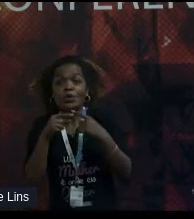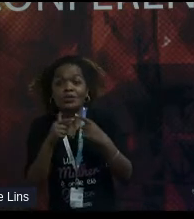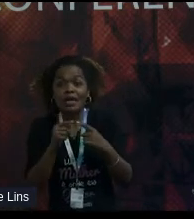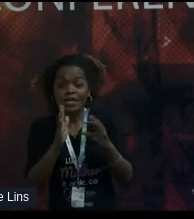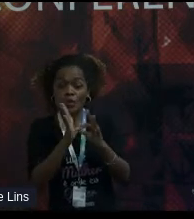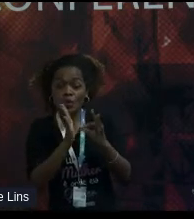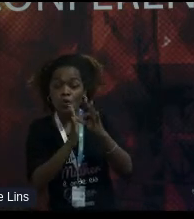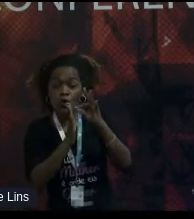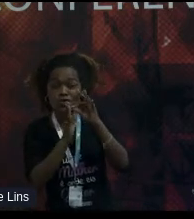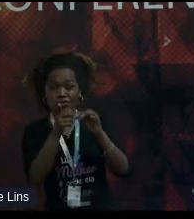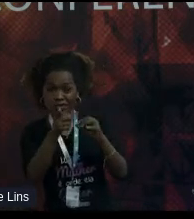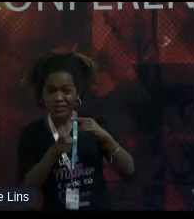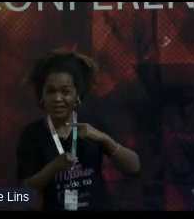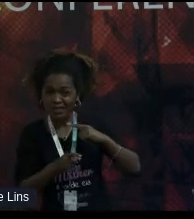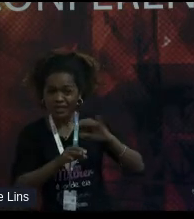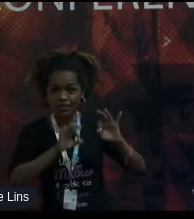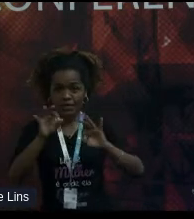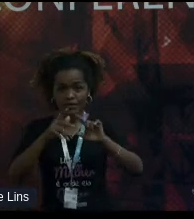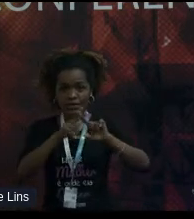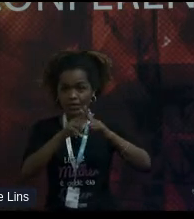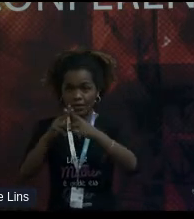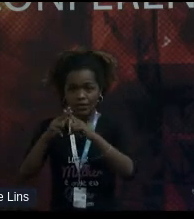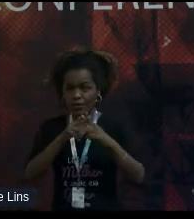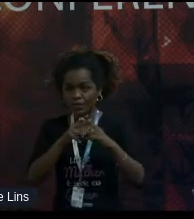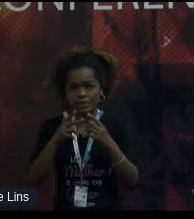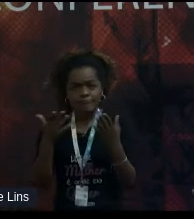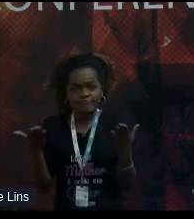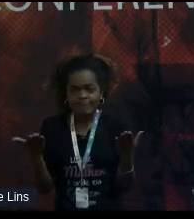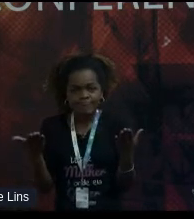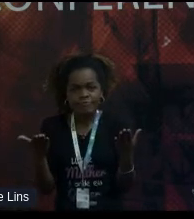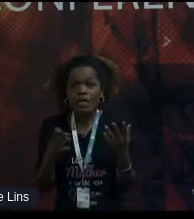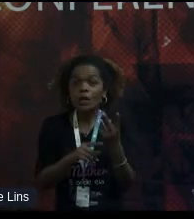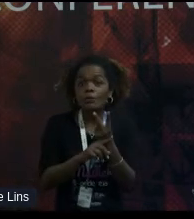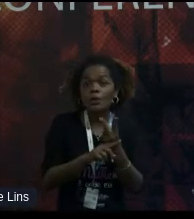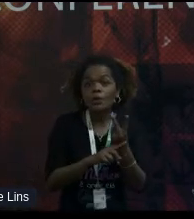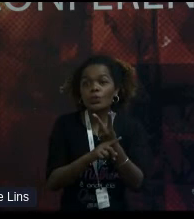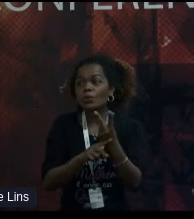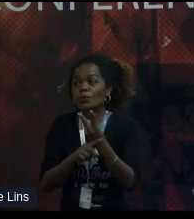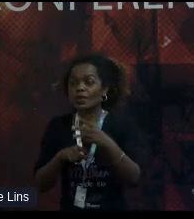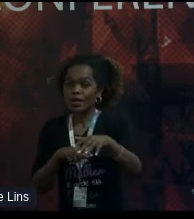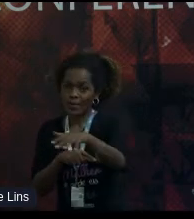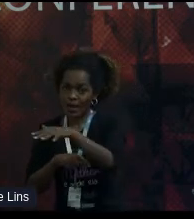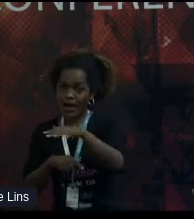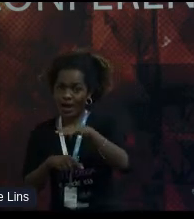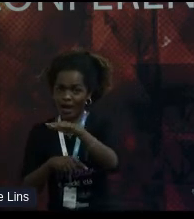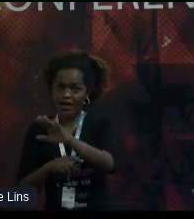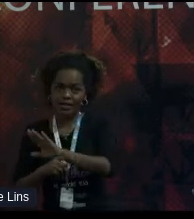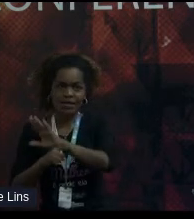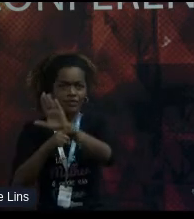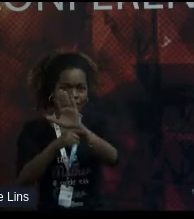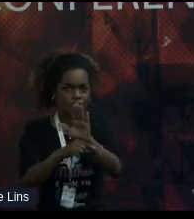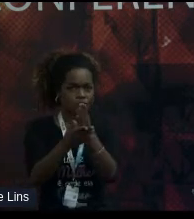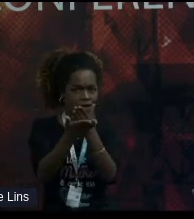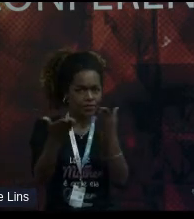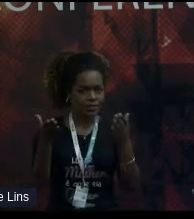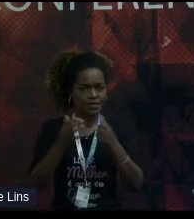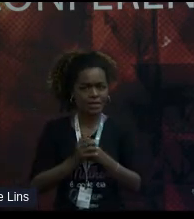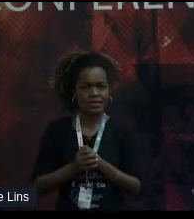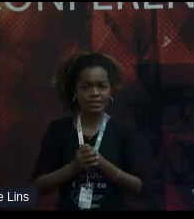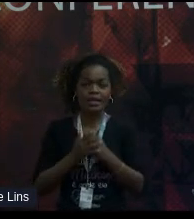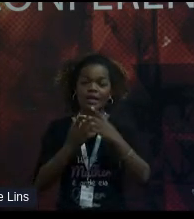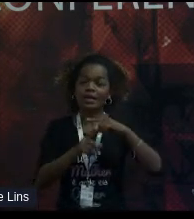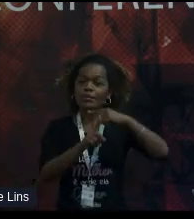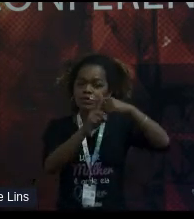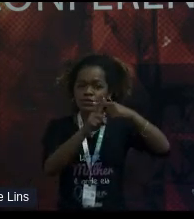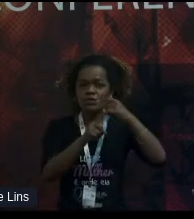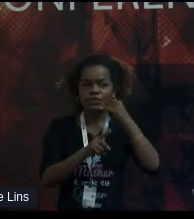que você está fazendo manutenção, enfim, procure o EAREA que vai te ajudar demais. Em dispositivos móveis, né,